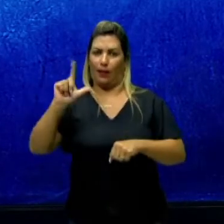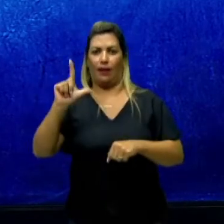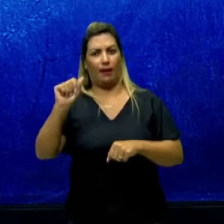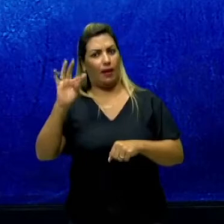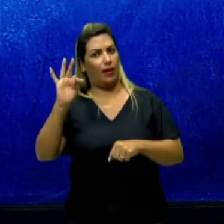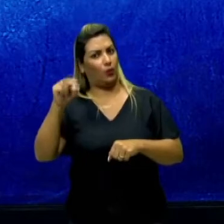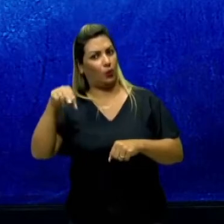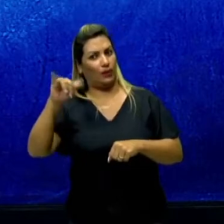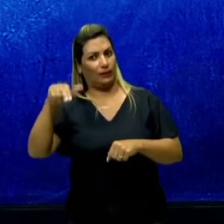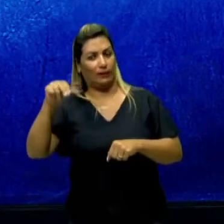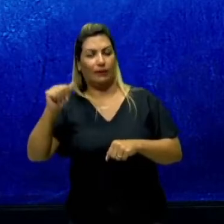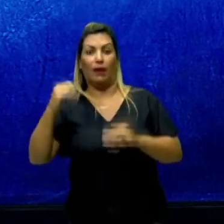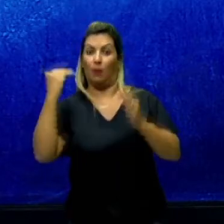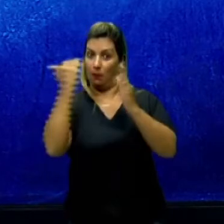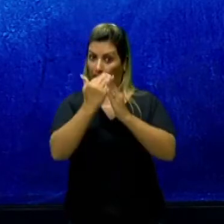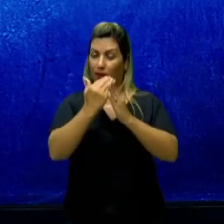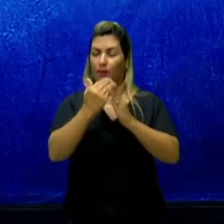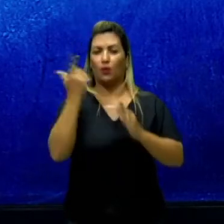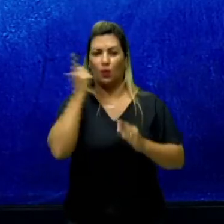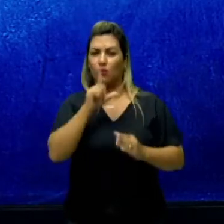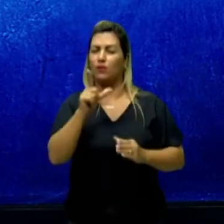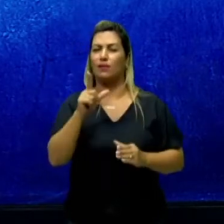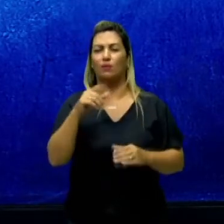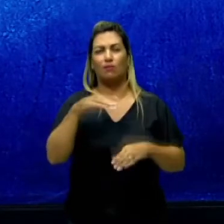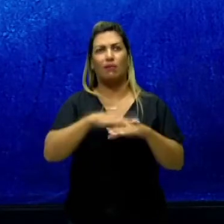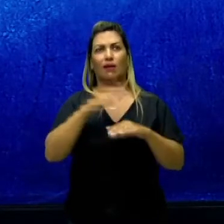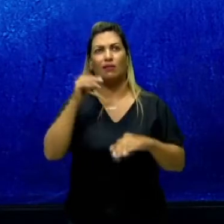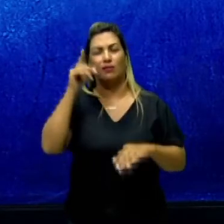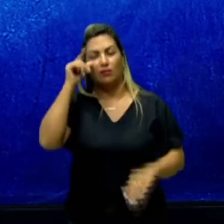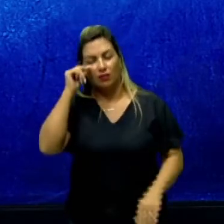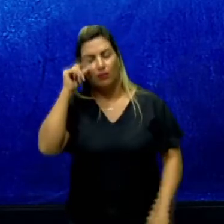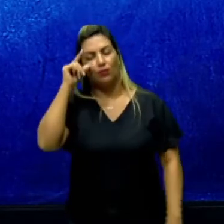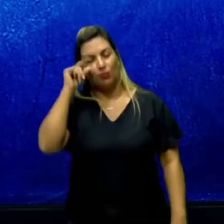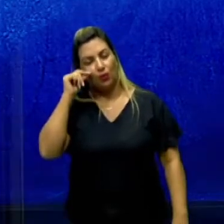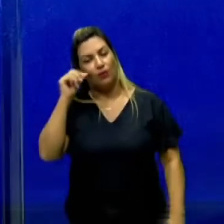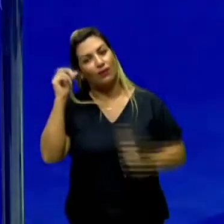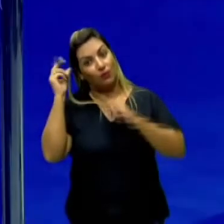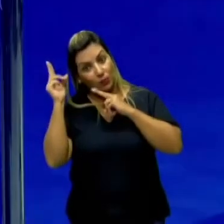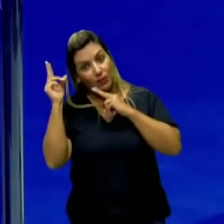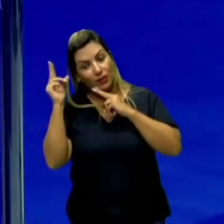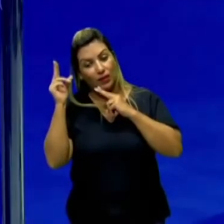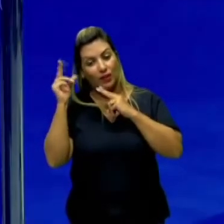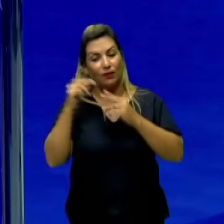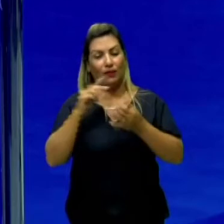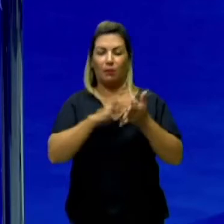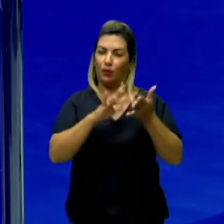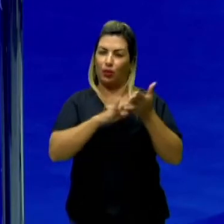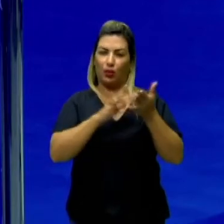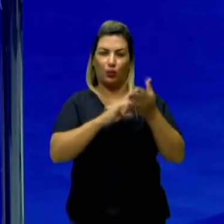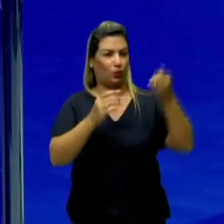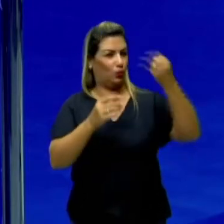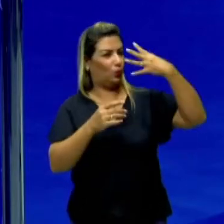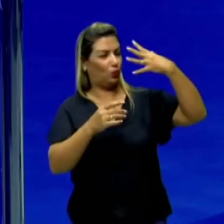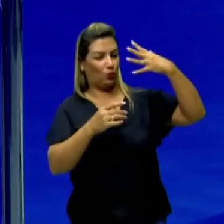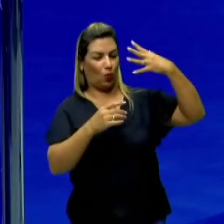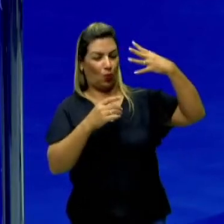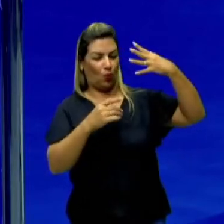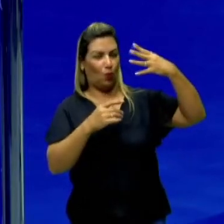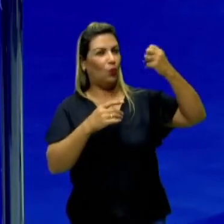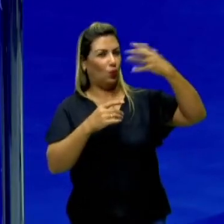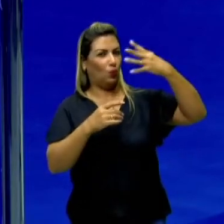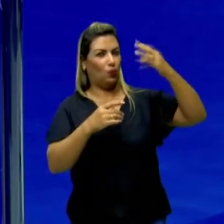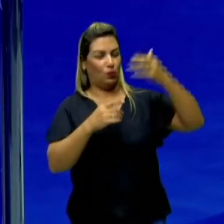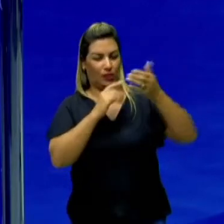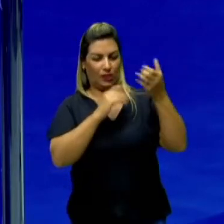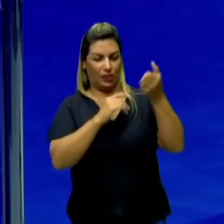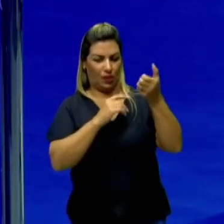que nós tenhamos cada vez mais sono. Então, se você vai deitar para dormir e fica mexendo no celular, a luminosidade do